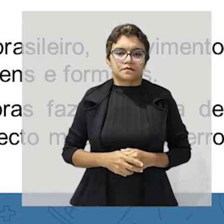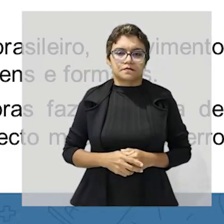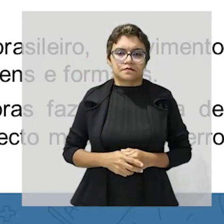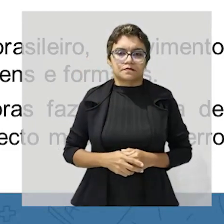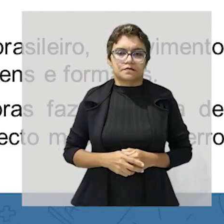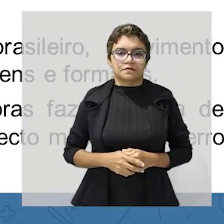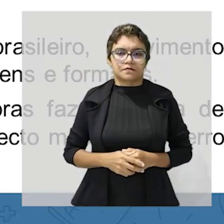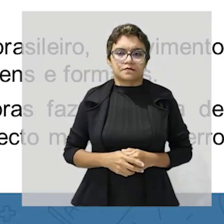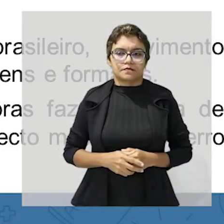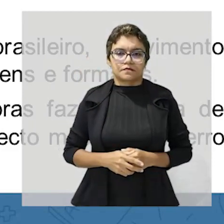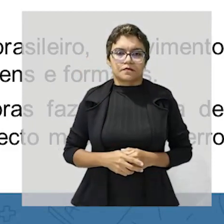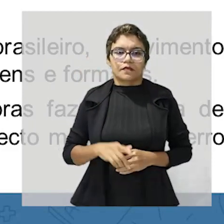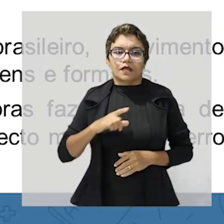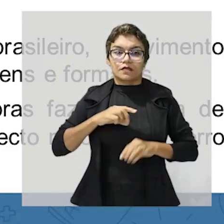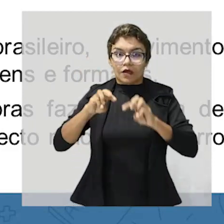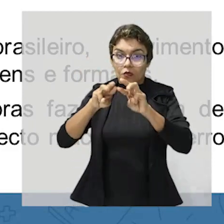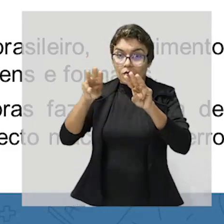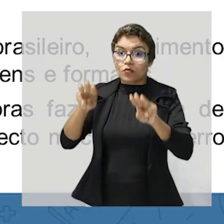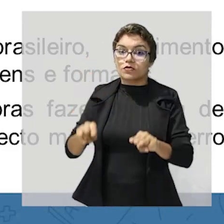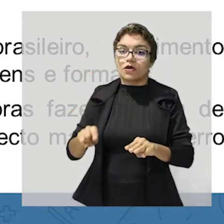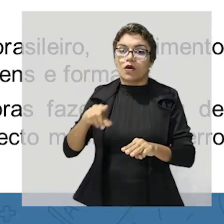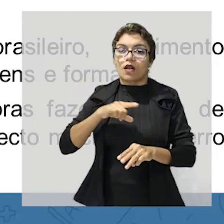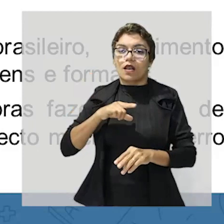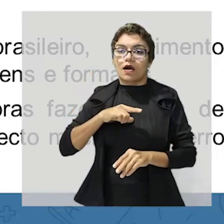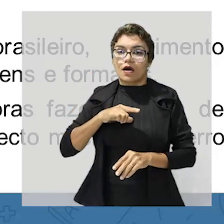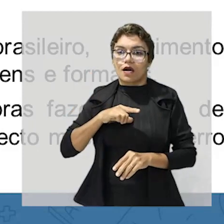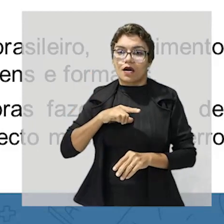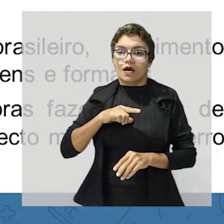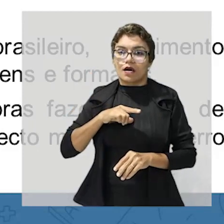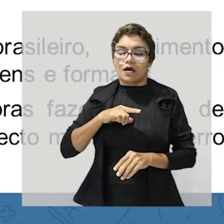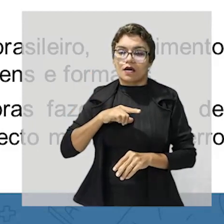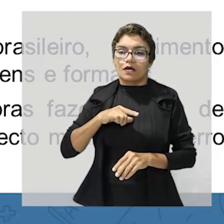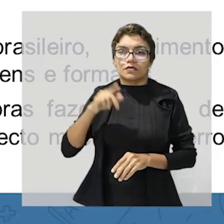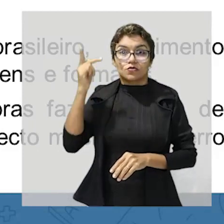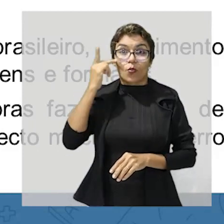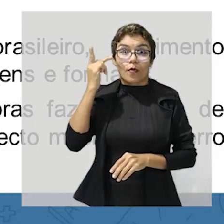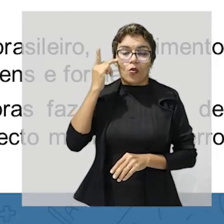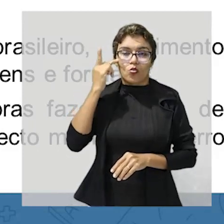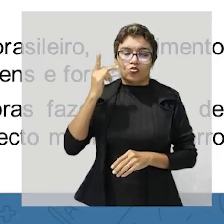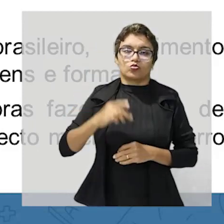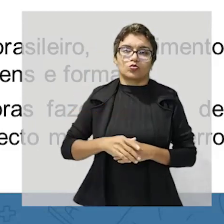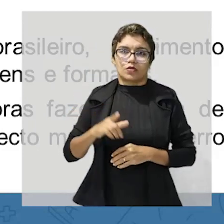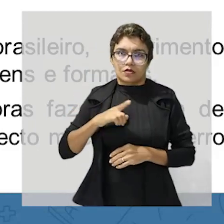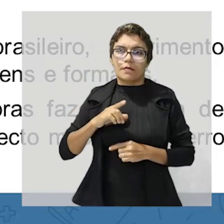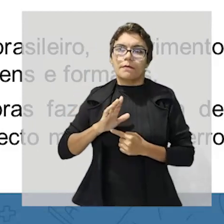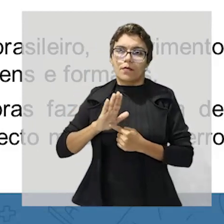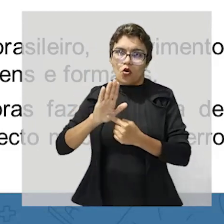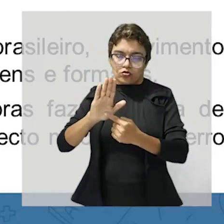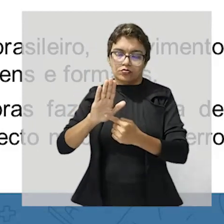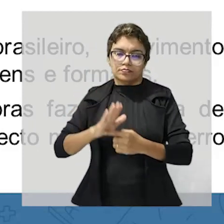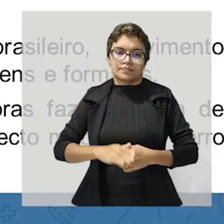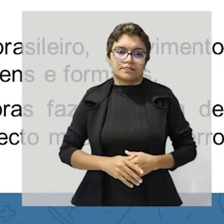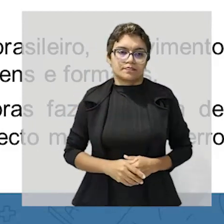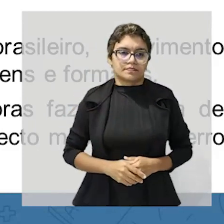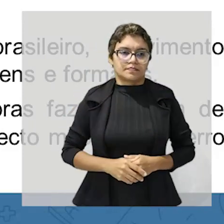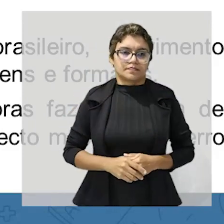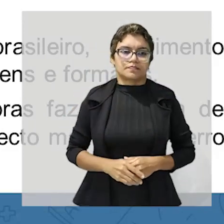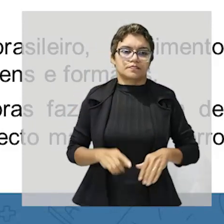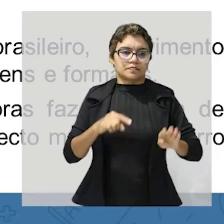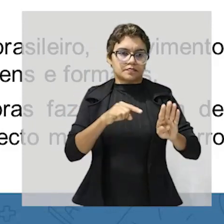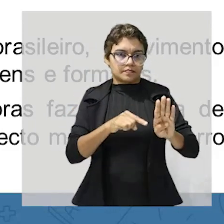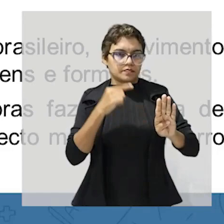em um museu aberto chamado Inhotim e na Pinacoteca de São Paulo, né, tem uma exposição atualmente lá. Tomi